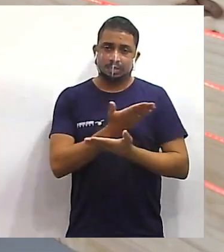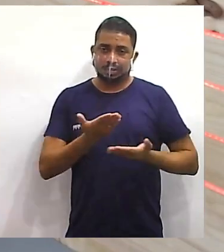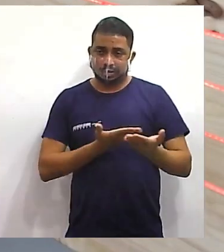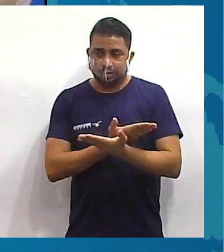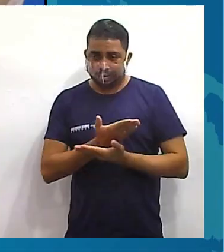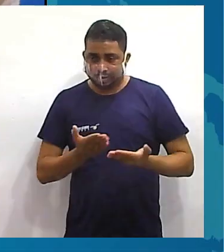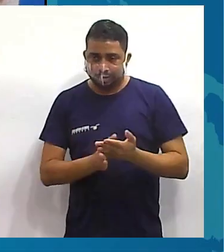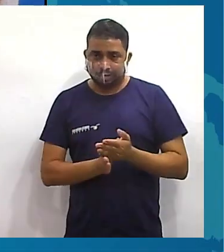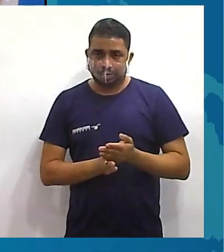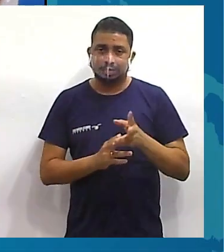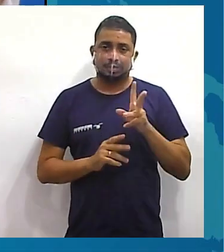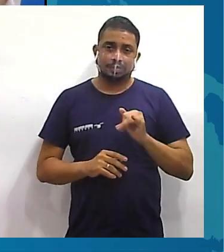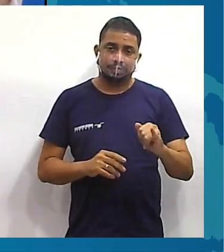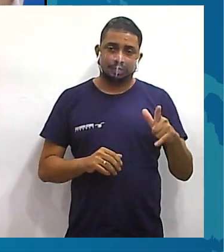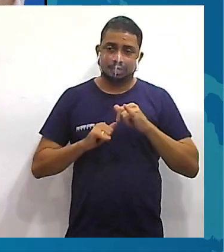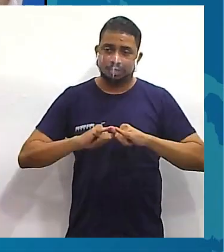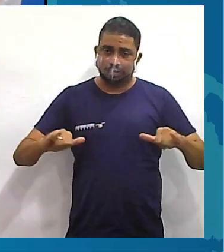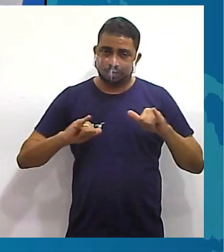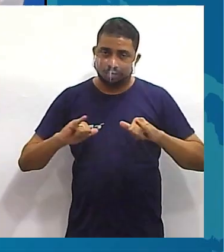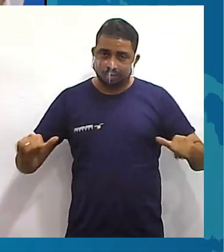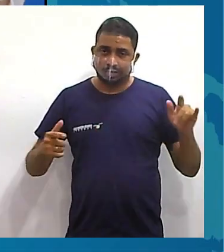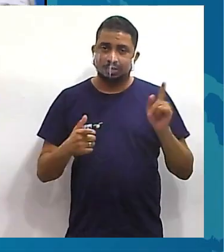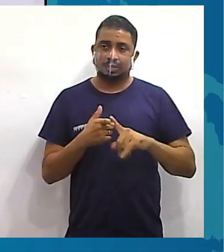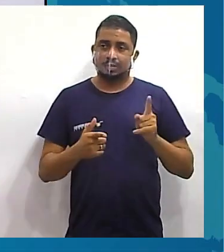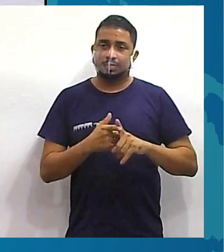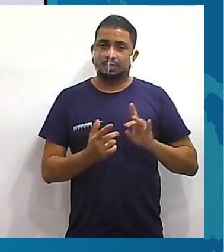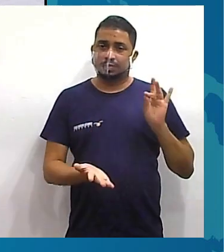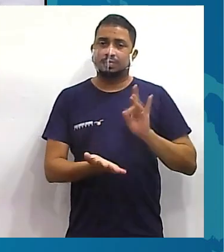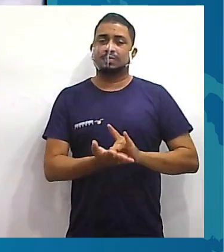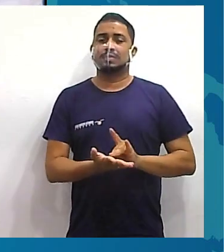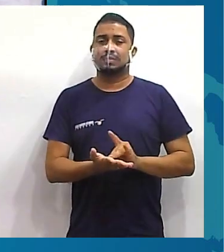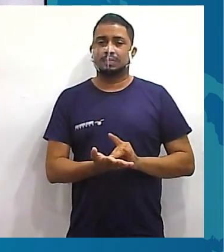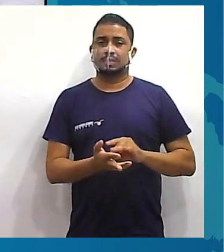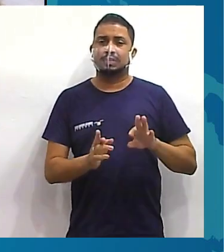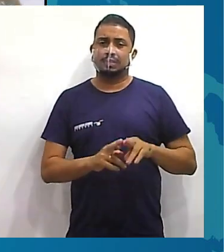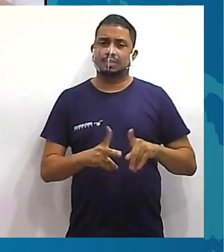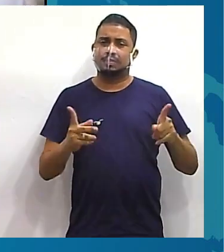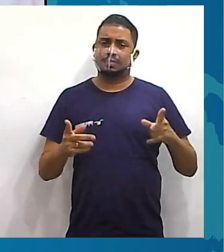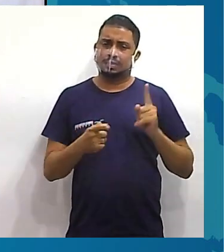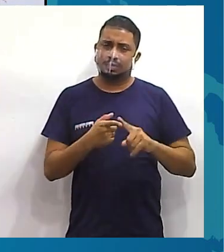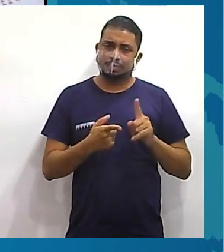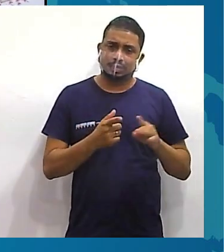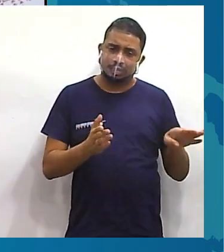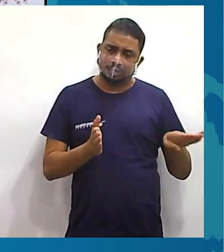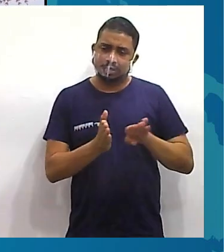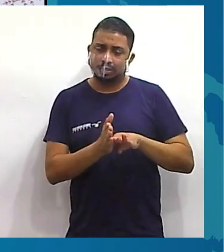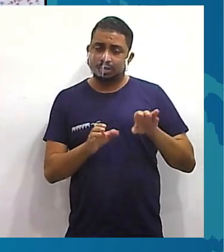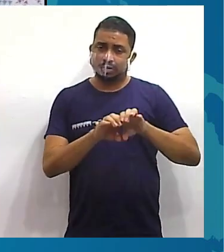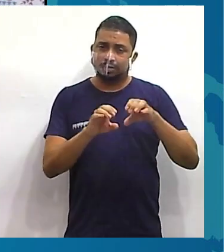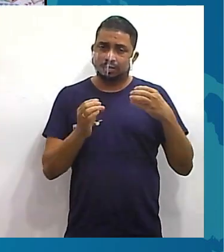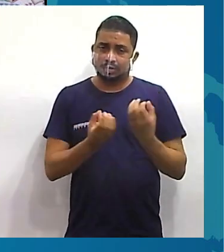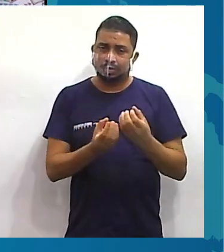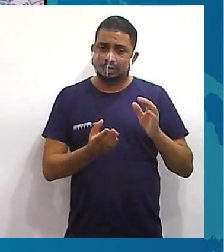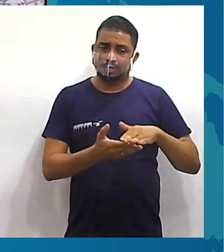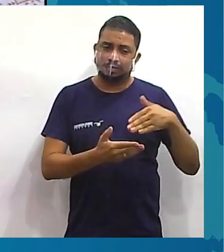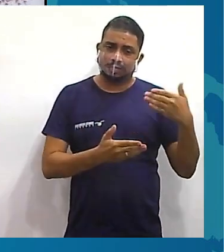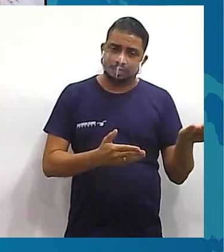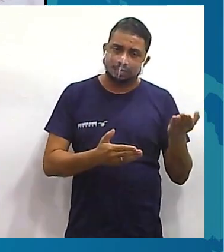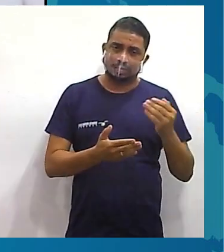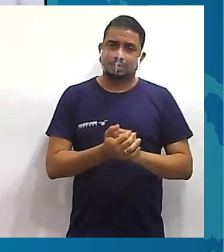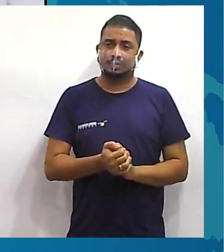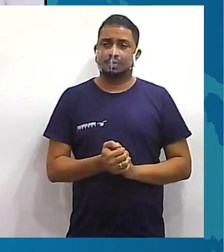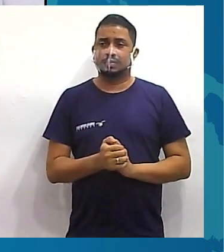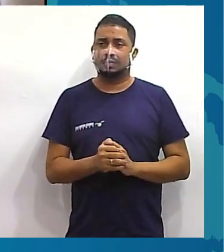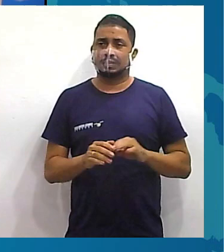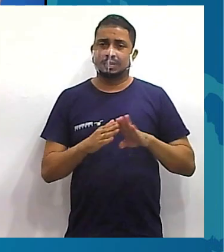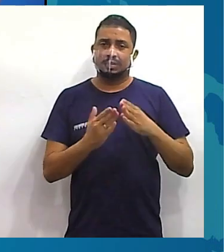assim, a gente vai divulgar e divulgar de formas diferentes, para também chegar nessa comunidade externa, no entorno, né,